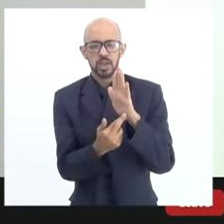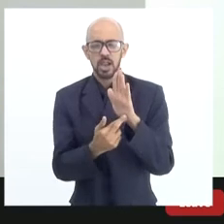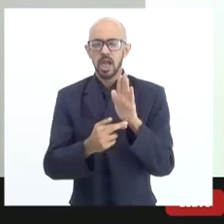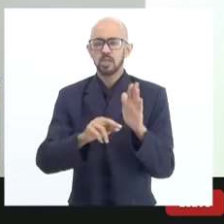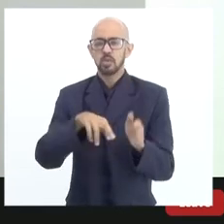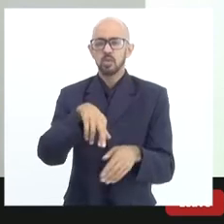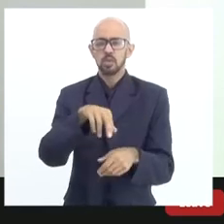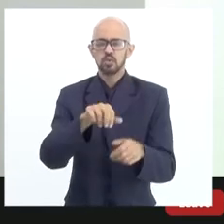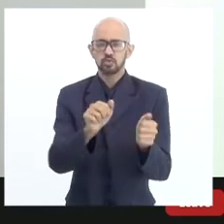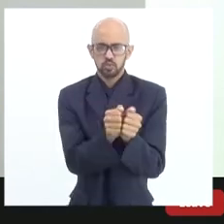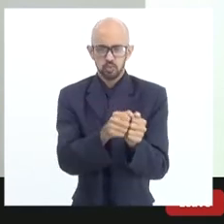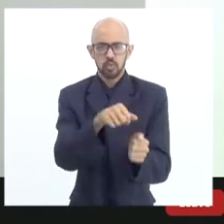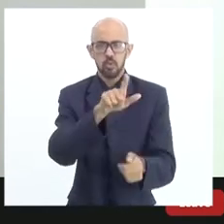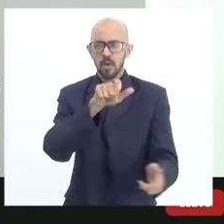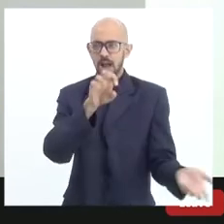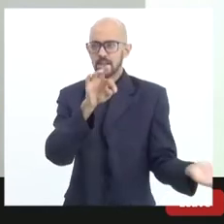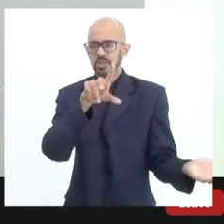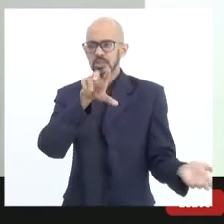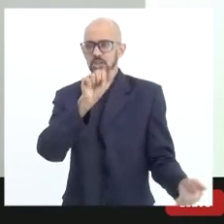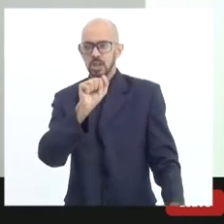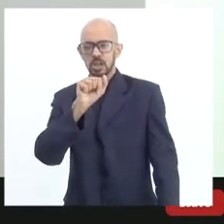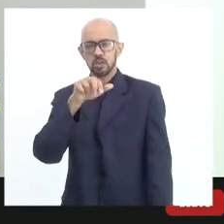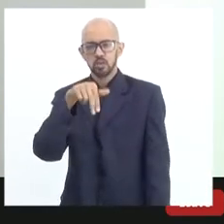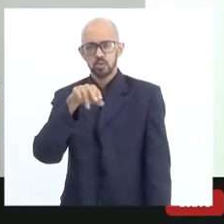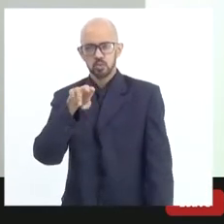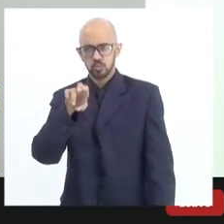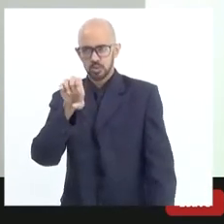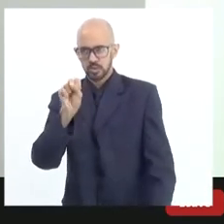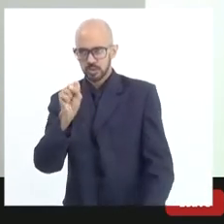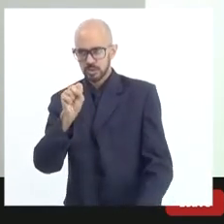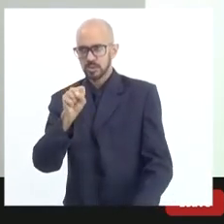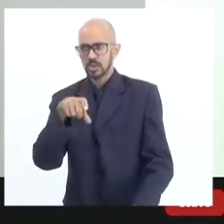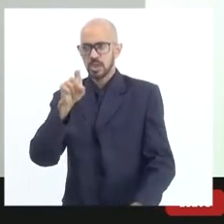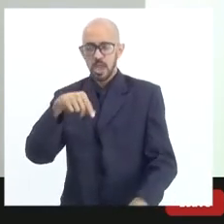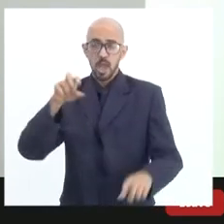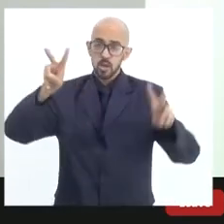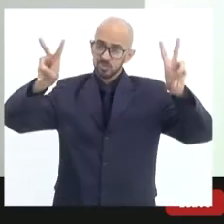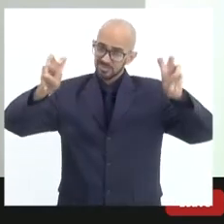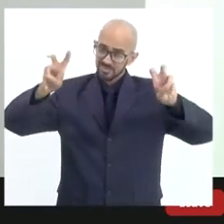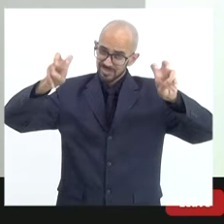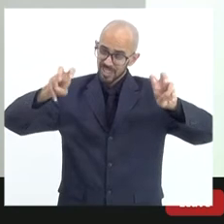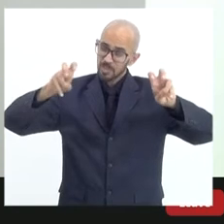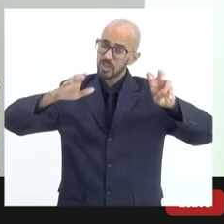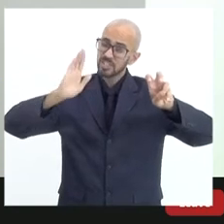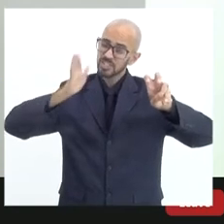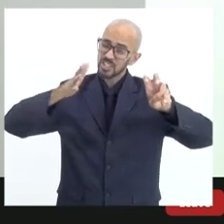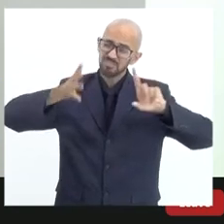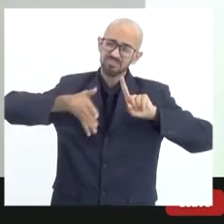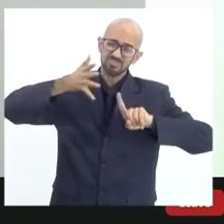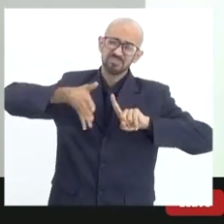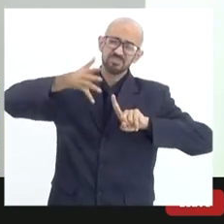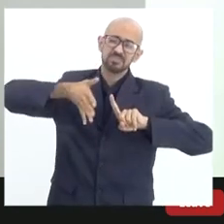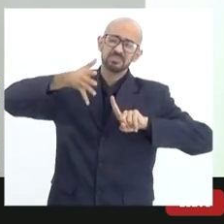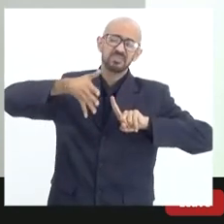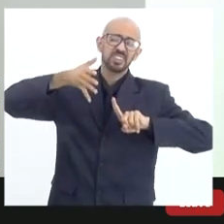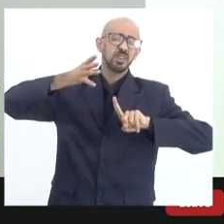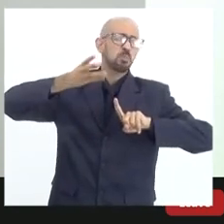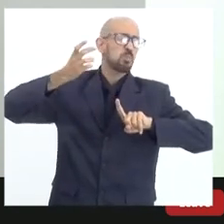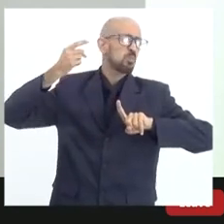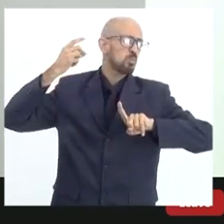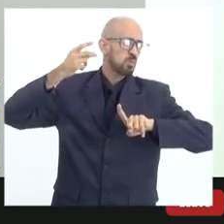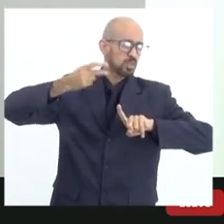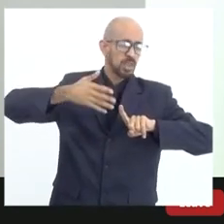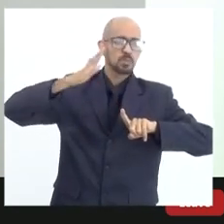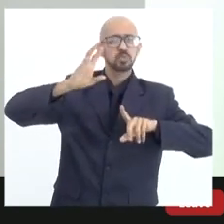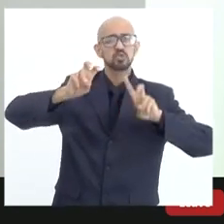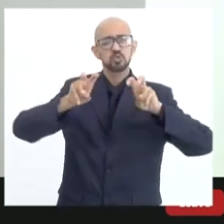Átila Nunes. É um tema que já vem sendo discutido nessa casa, que é a questão da intolerância, que nós